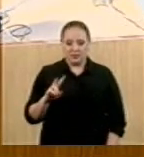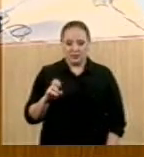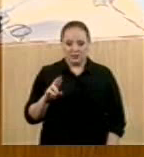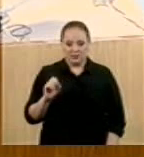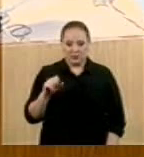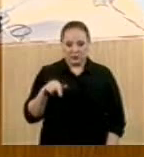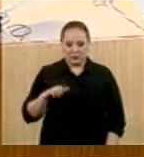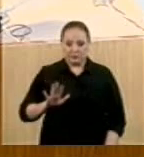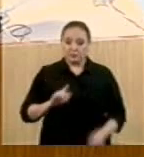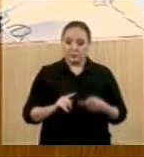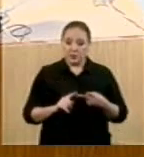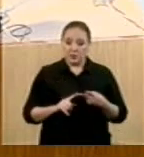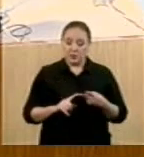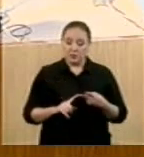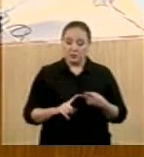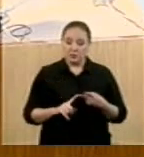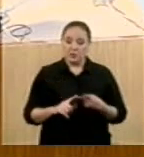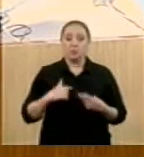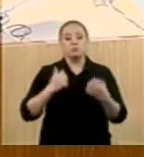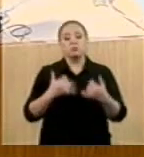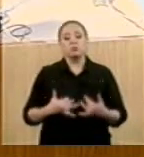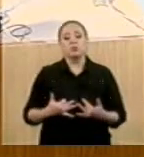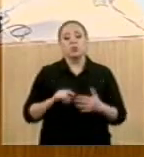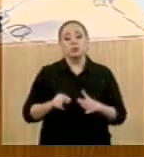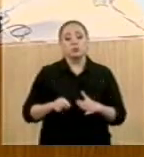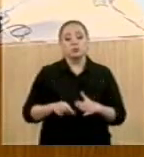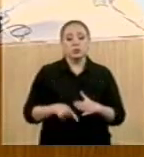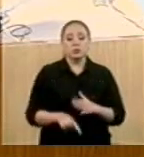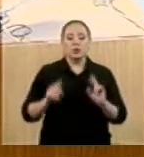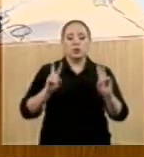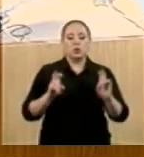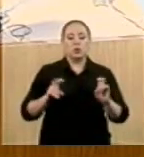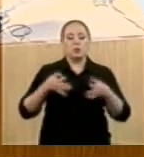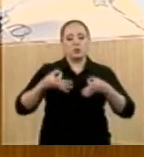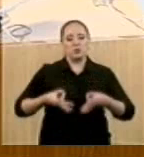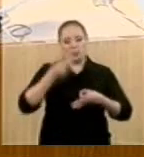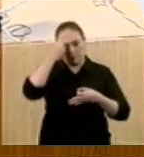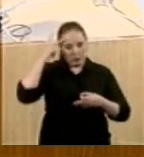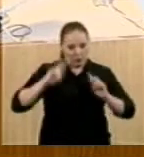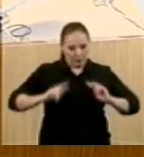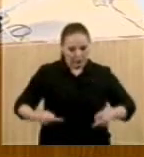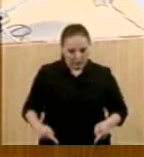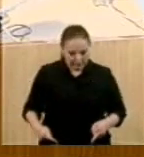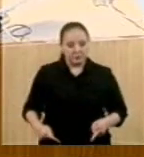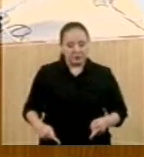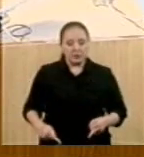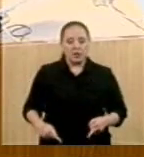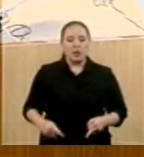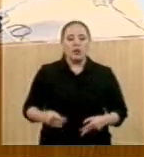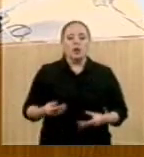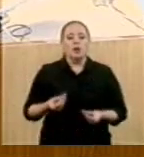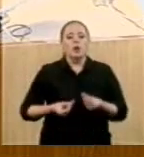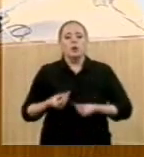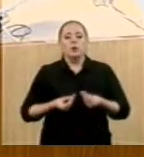segundo ponto, senhora presidente, trato do aprofundamento acerca da dignidade da pessoa humana como